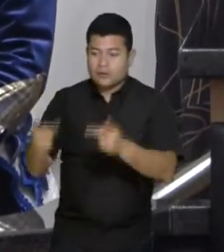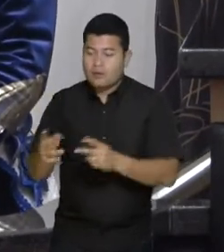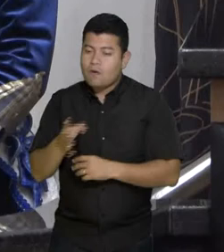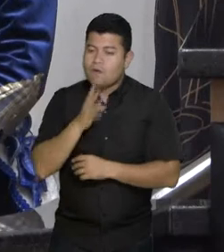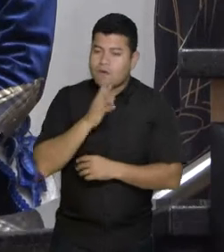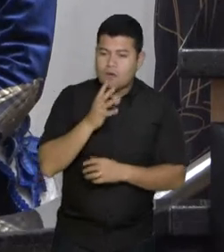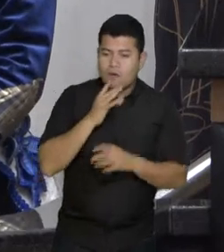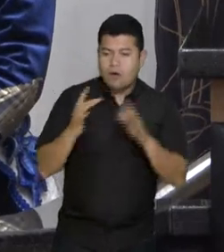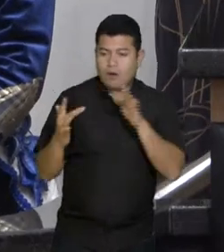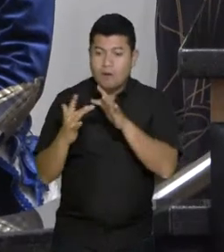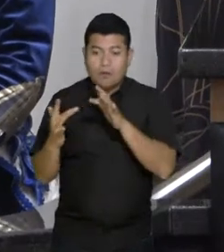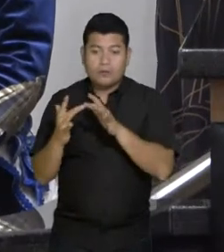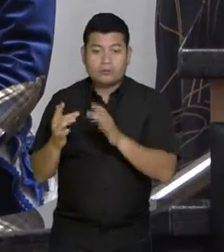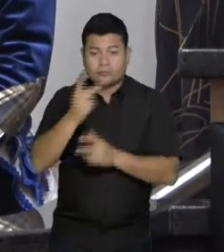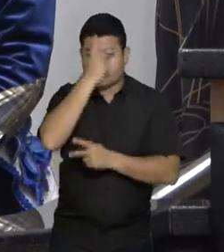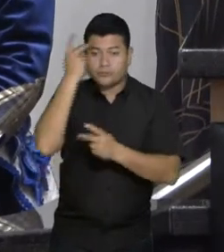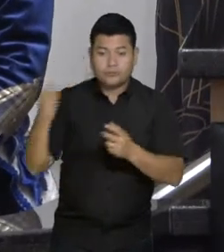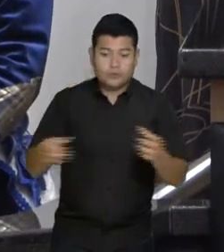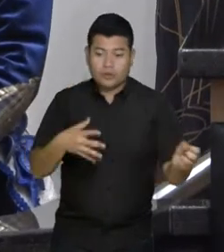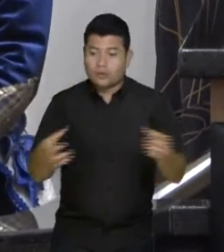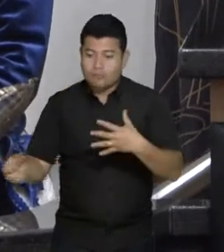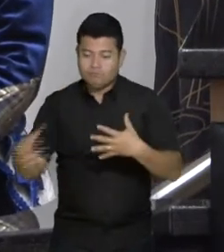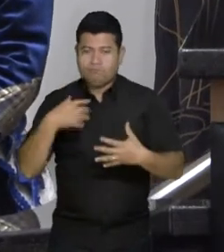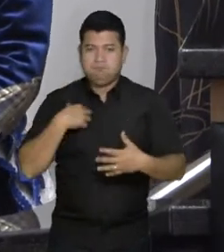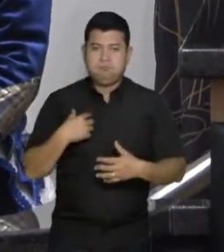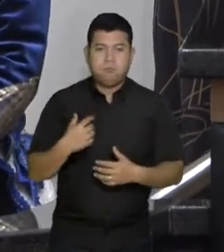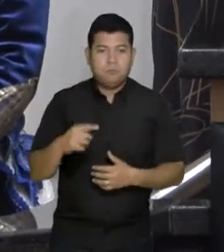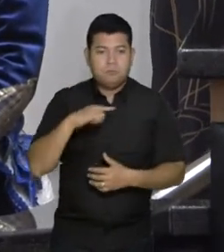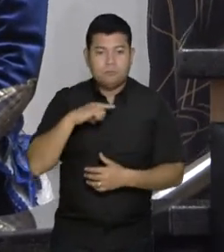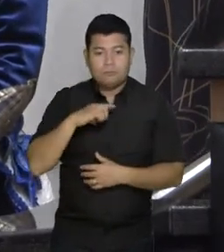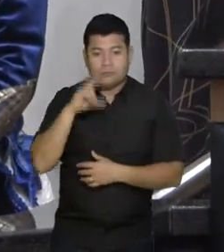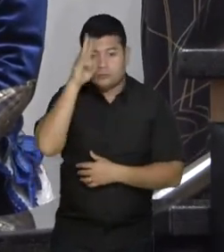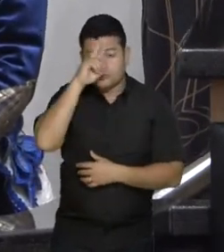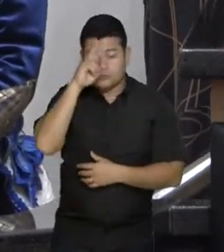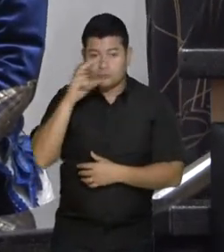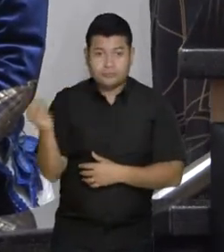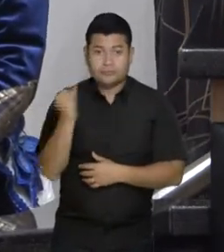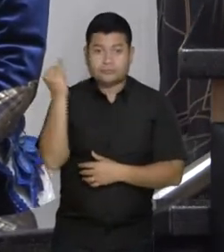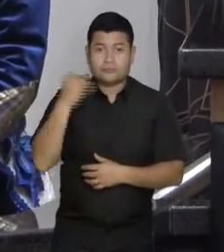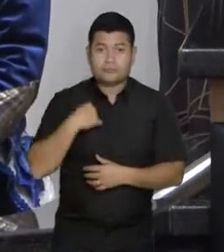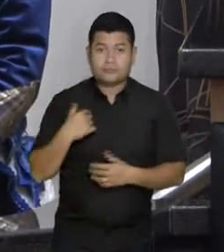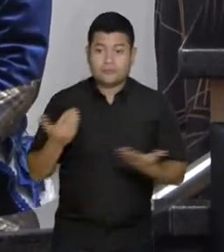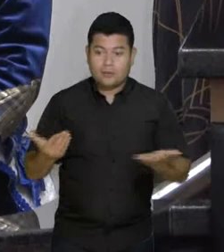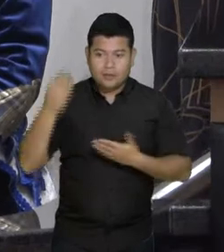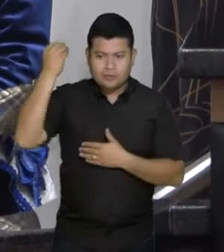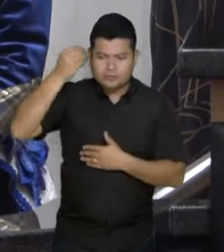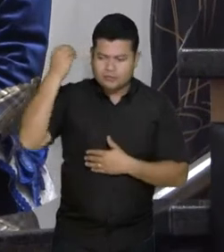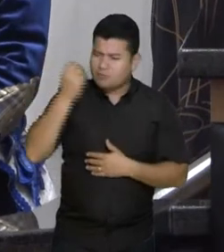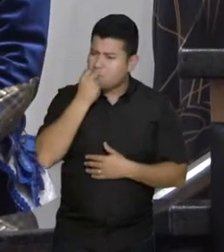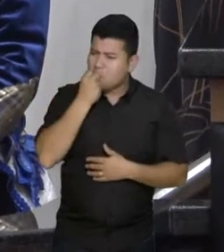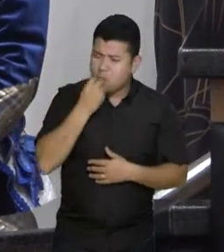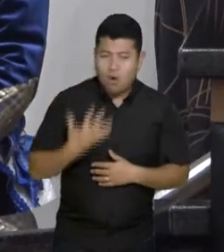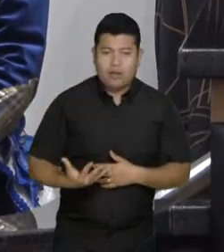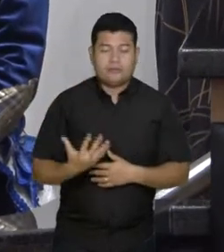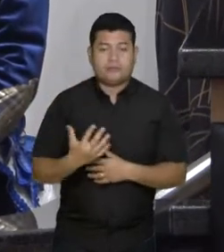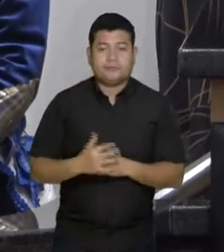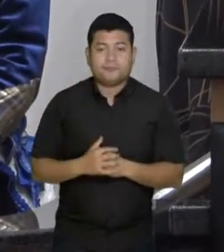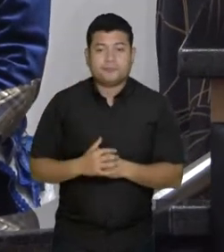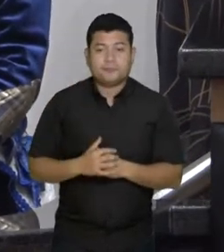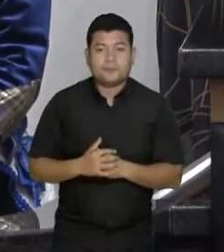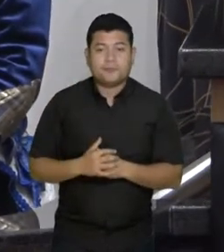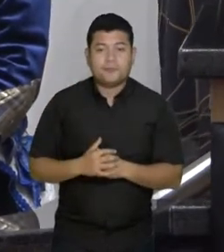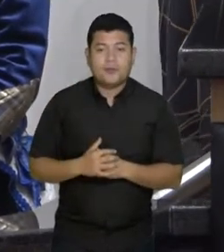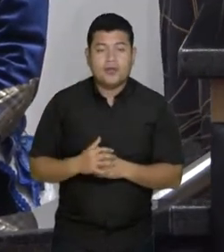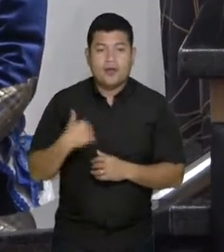pessoas, registramos momentos importantes e essa experiência aqui está sendo única para nós. A nossa festa acontece nos